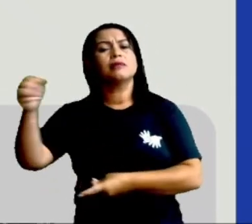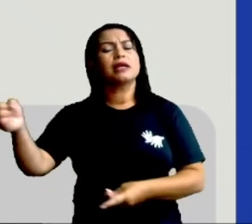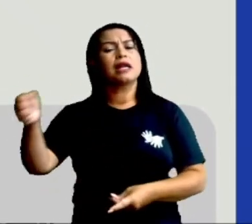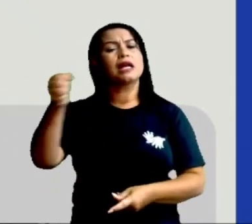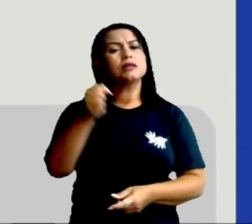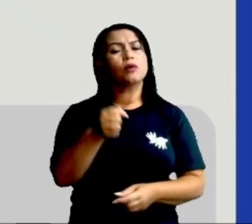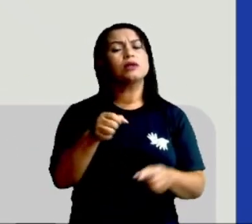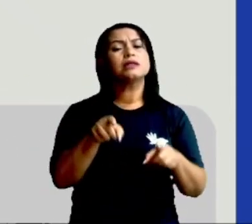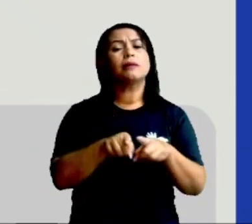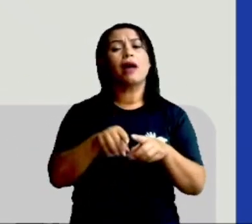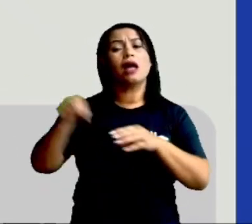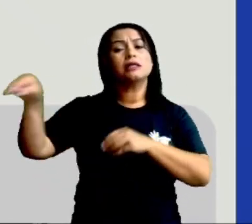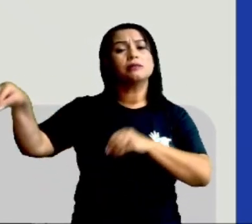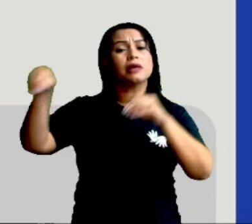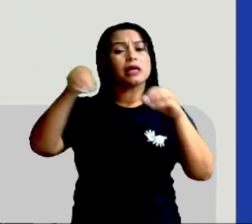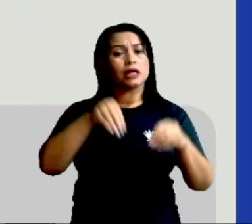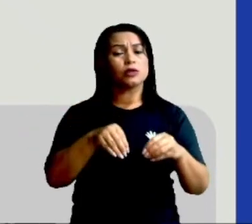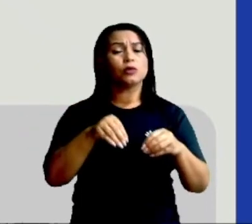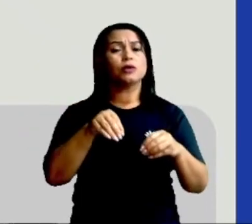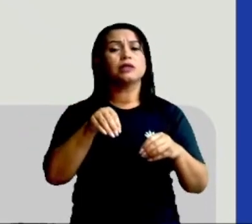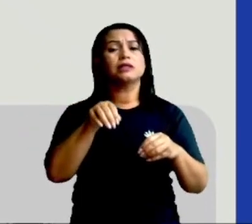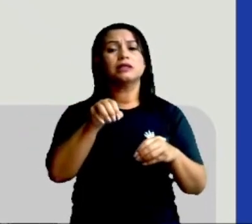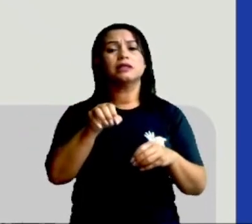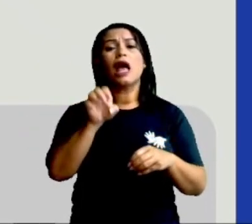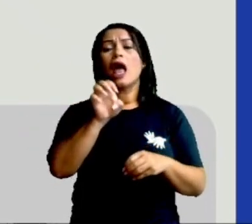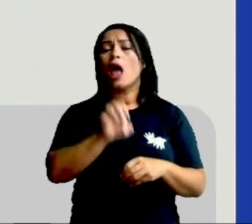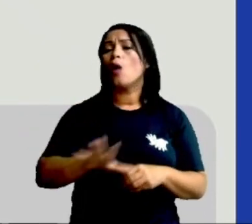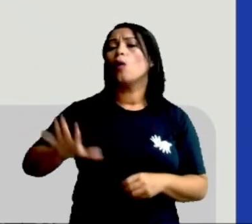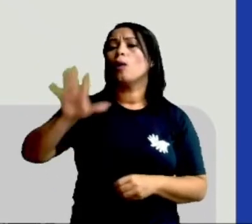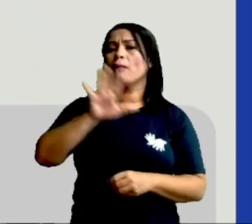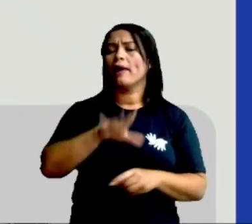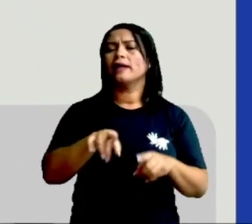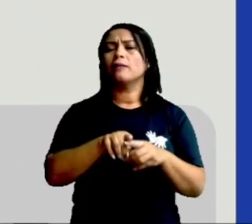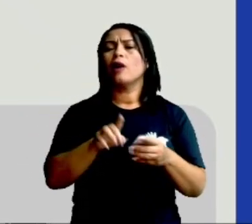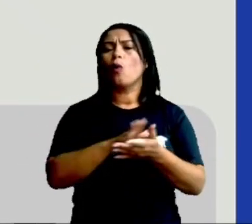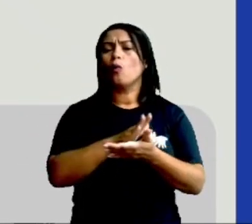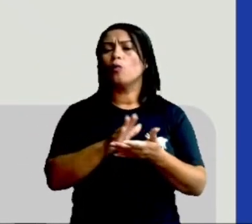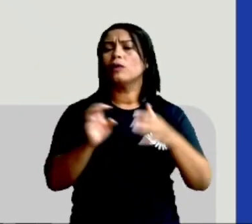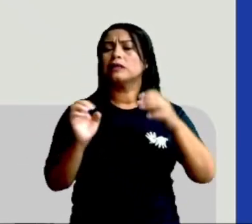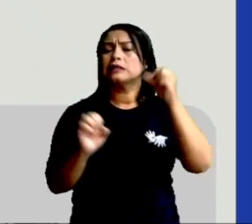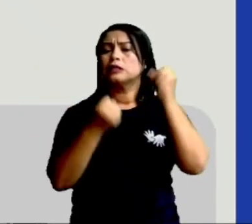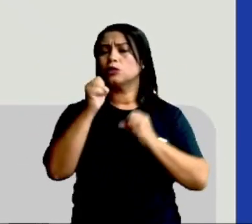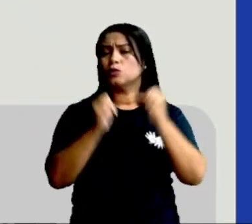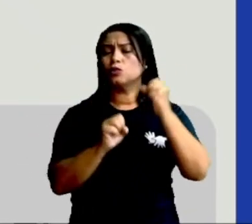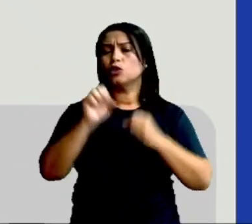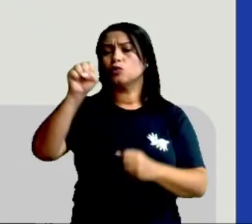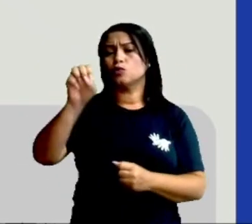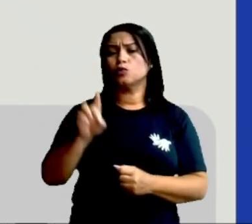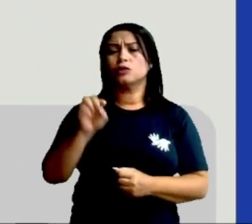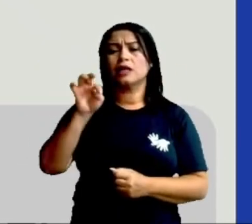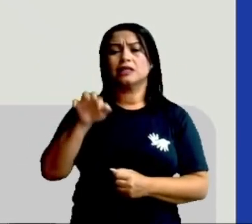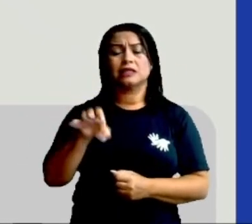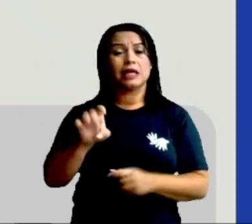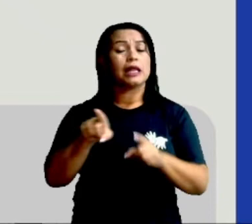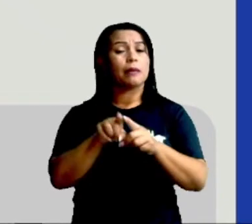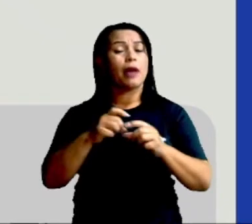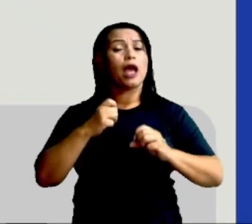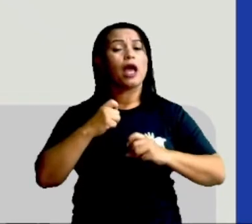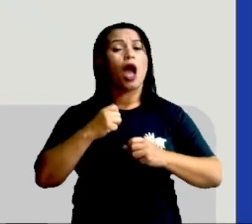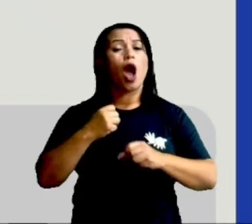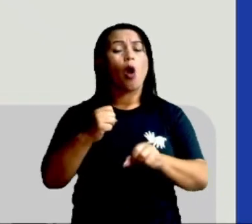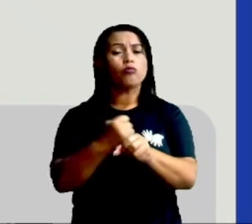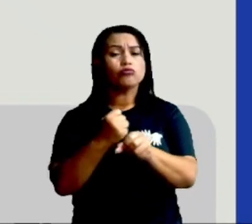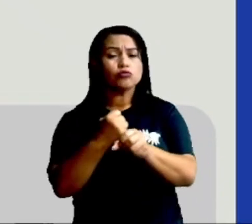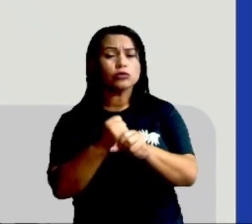europeia para as lavouras de café e indústrias do sudeste. e também construções de ferrovias para escoar a produção